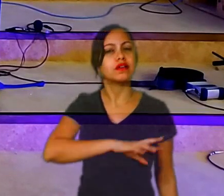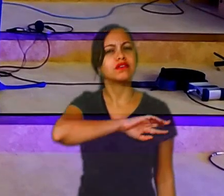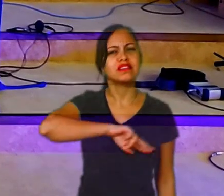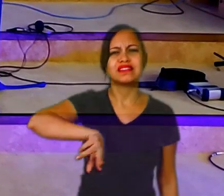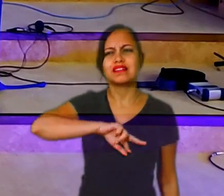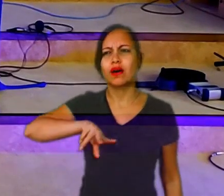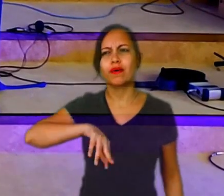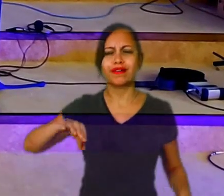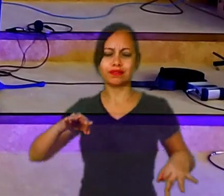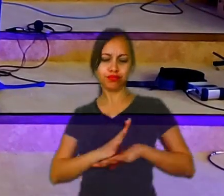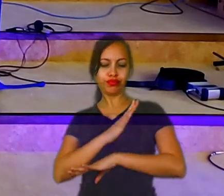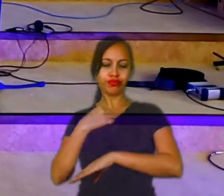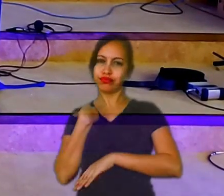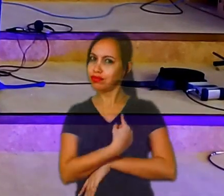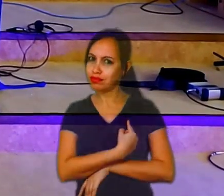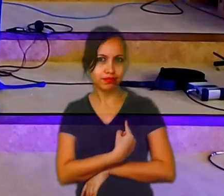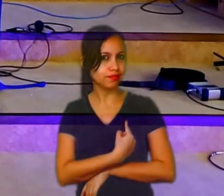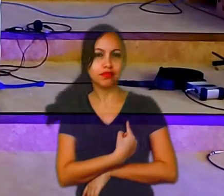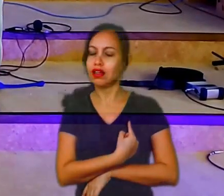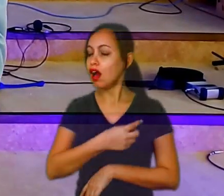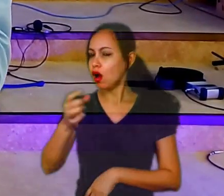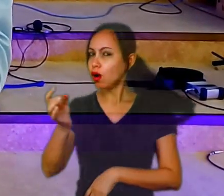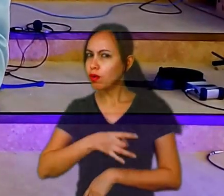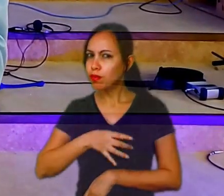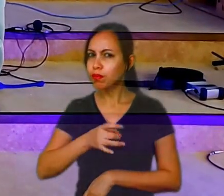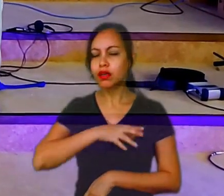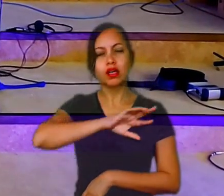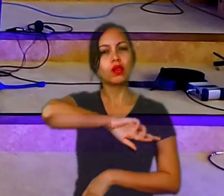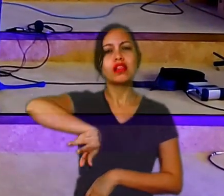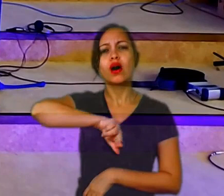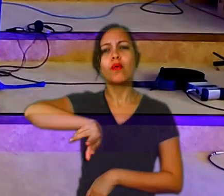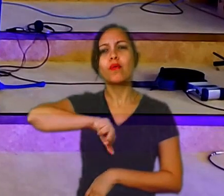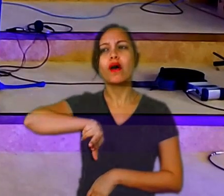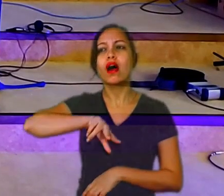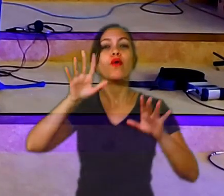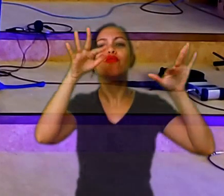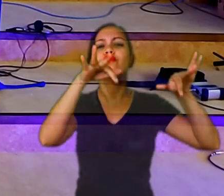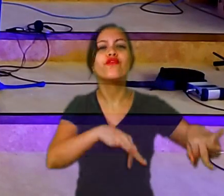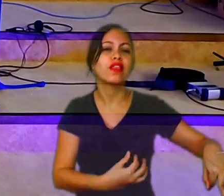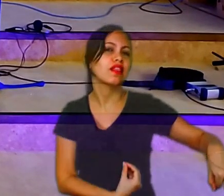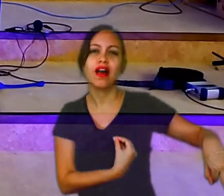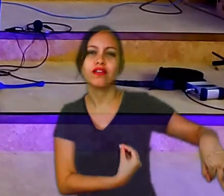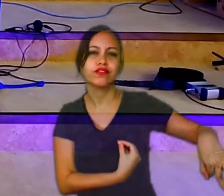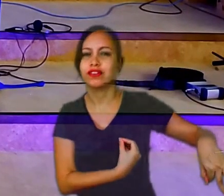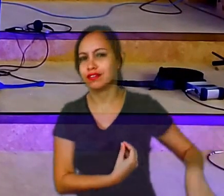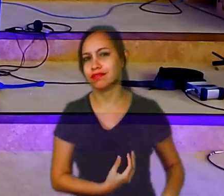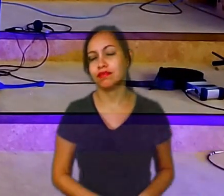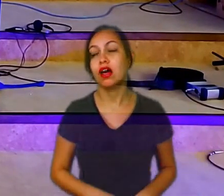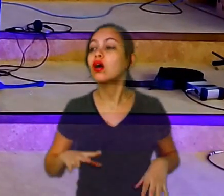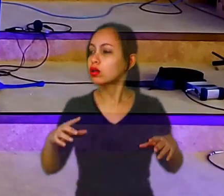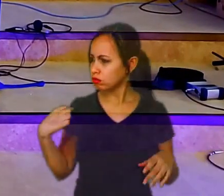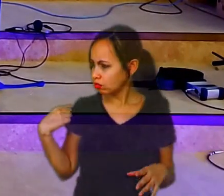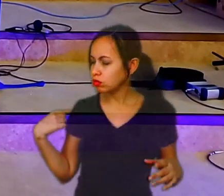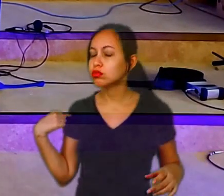nossa destruição. O medo não é, o fim da nossa caminhada. Todos nós